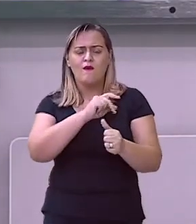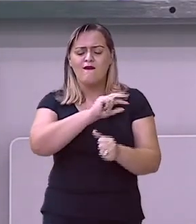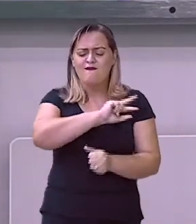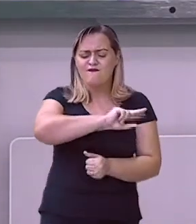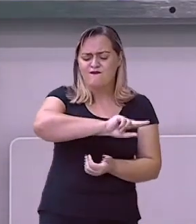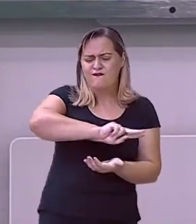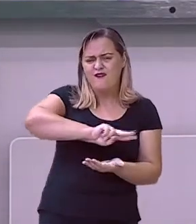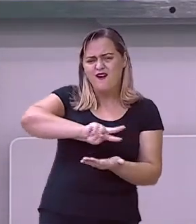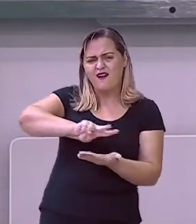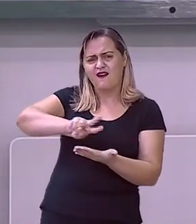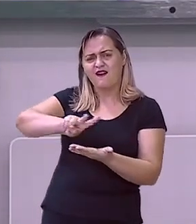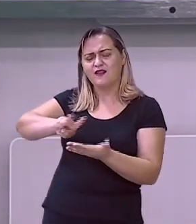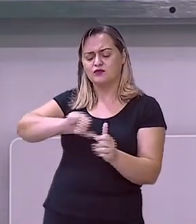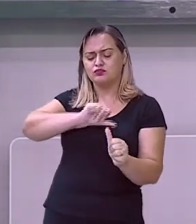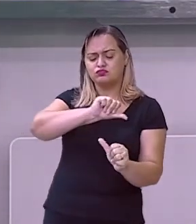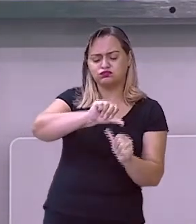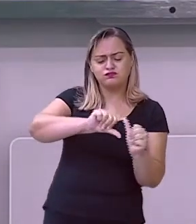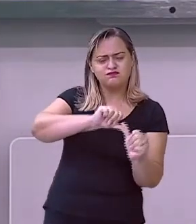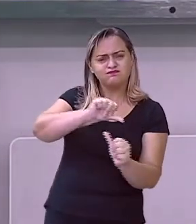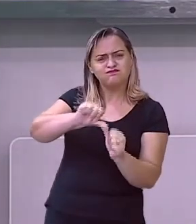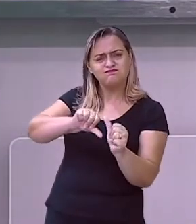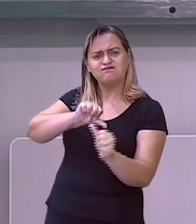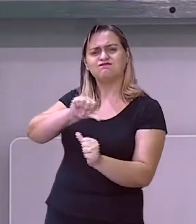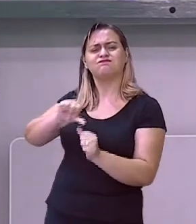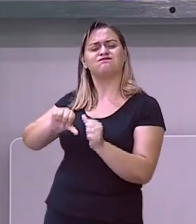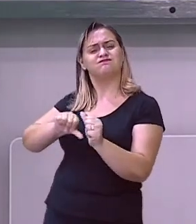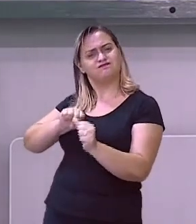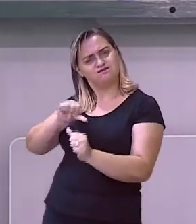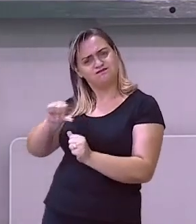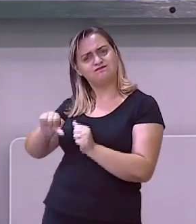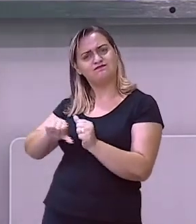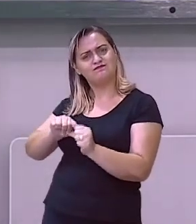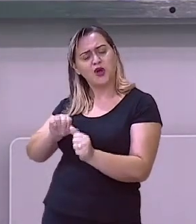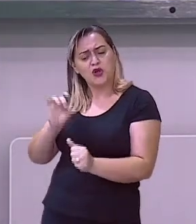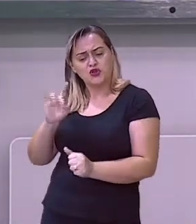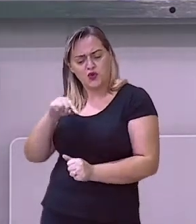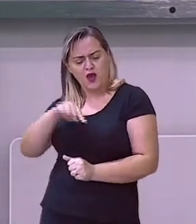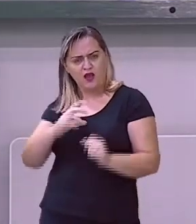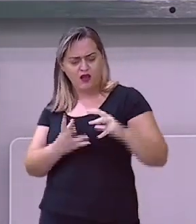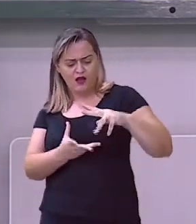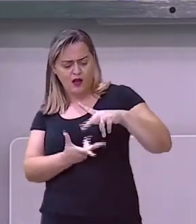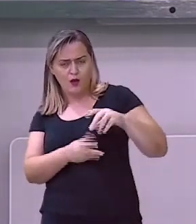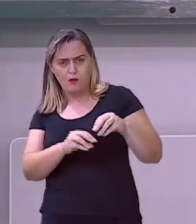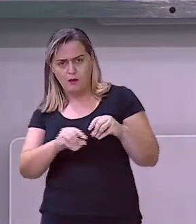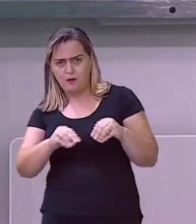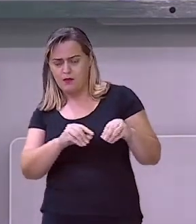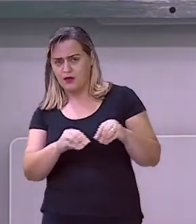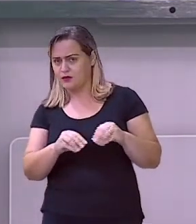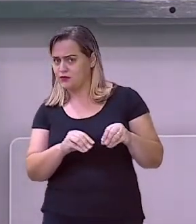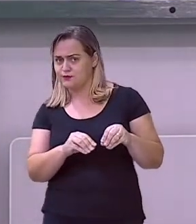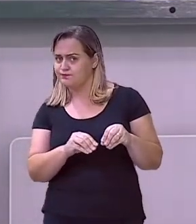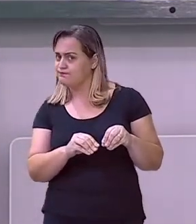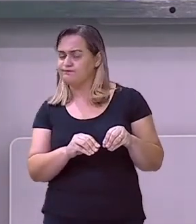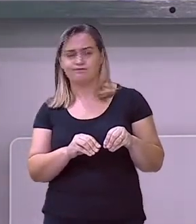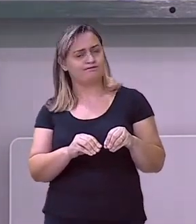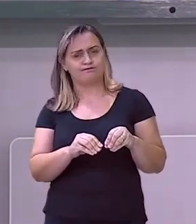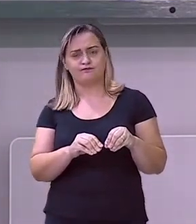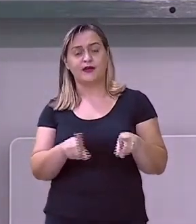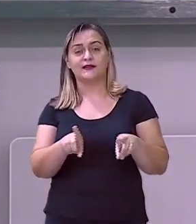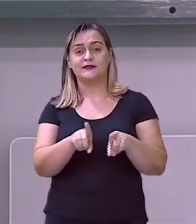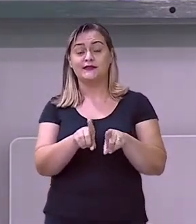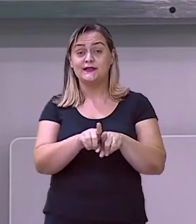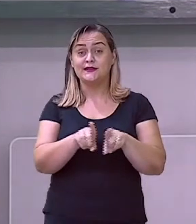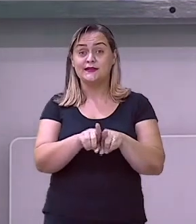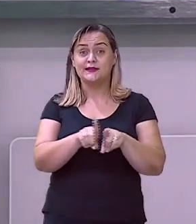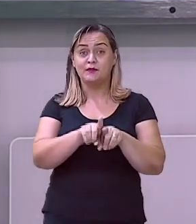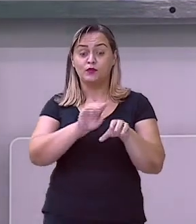transformações. E isso não só o planeta Terra, nós vamos ver durante essa aula, que a atmosfera